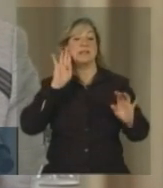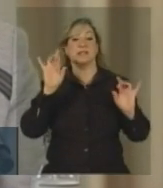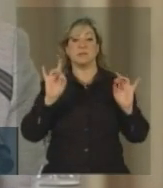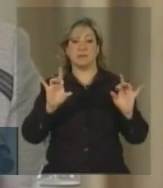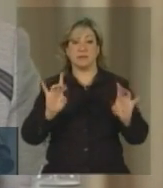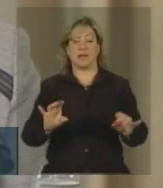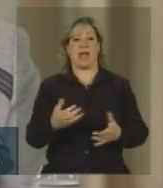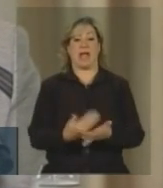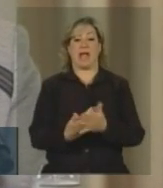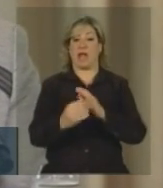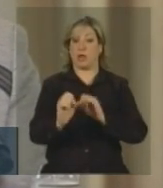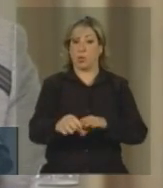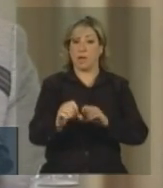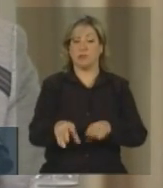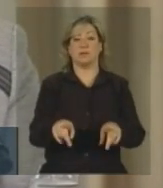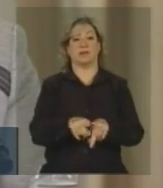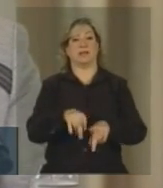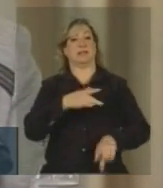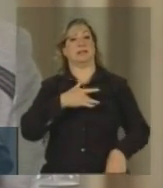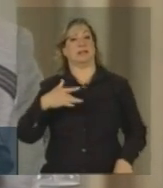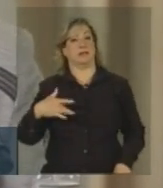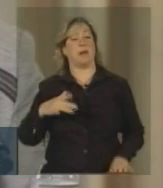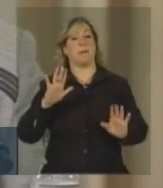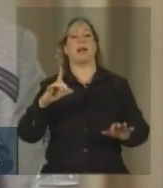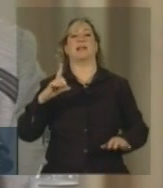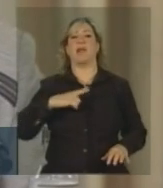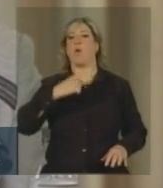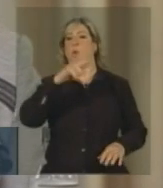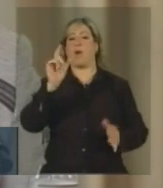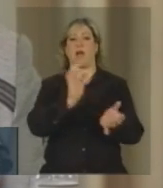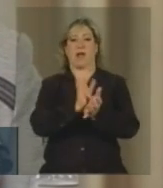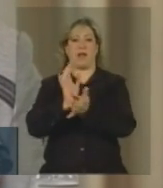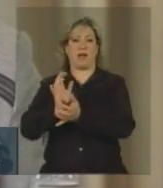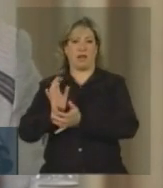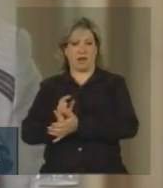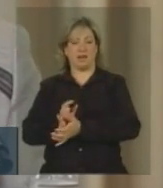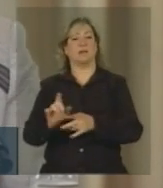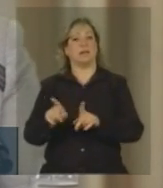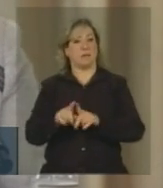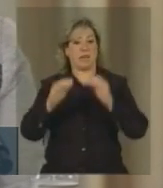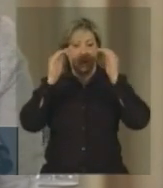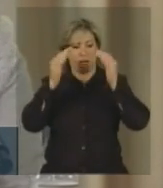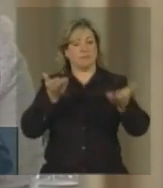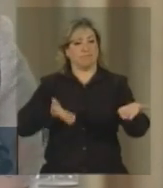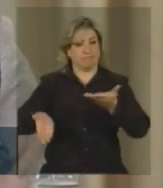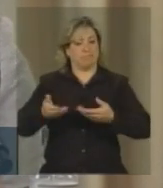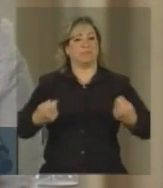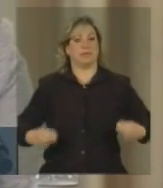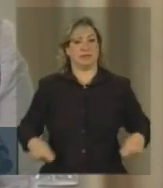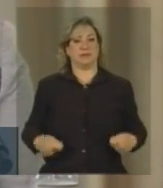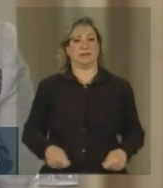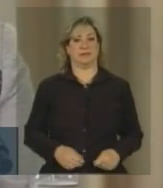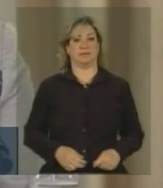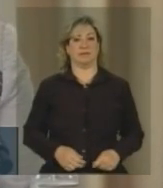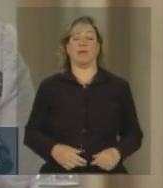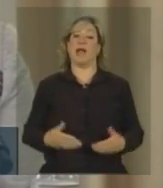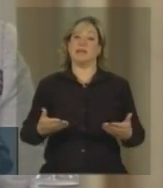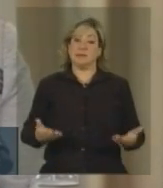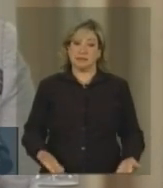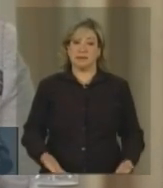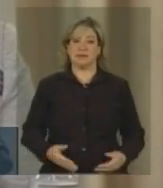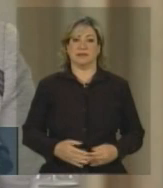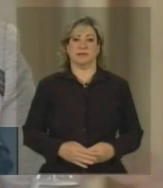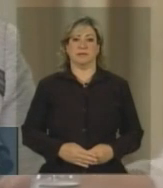e saúde. Mas há outras áreas que também merecem atenção. Seria dessa forma